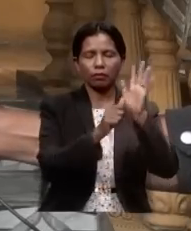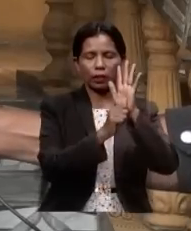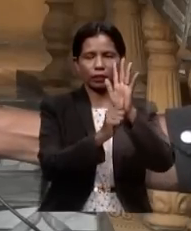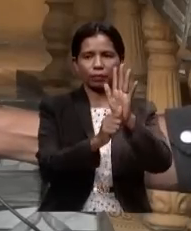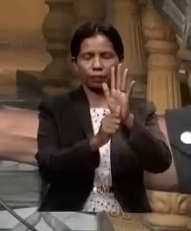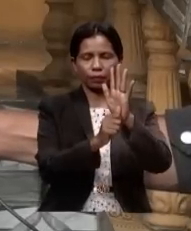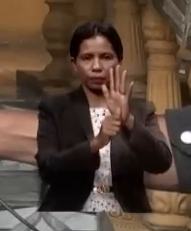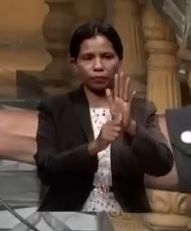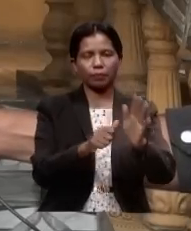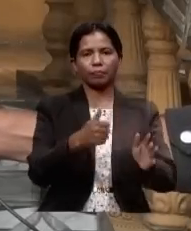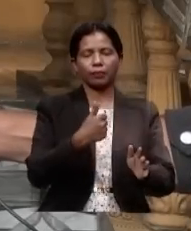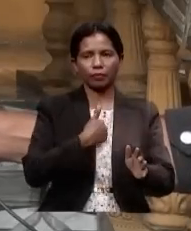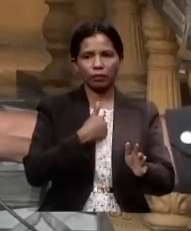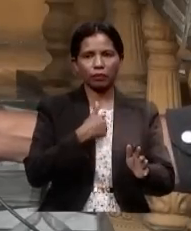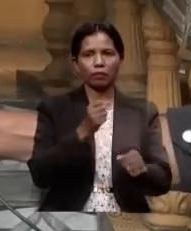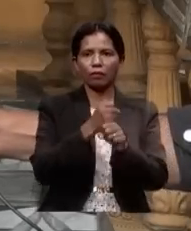halu lolos duni